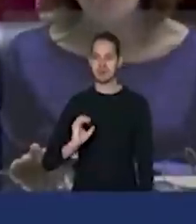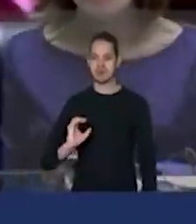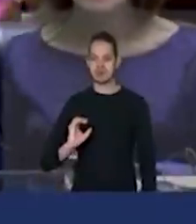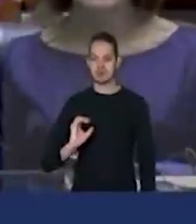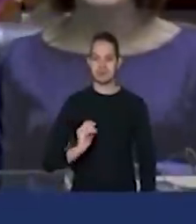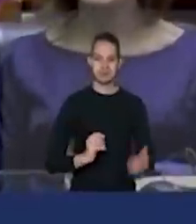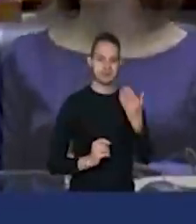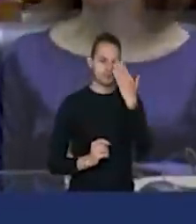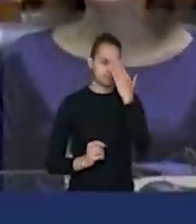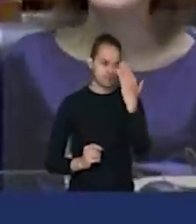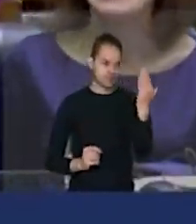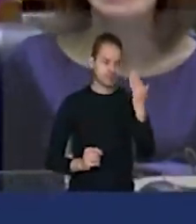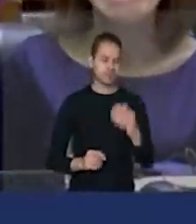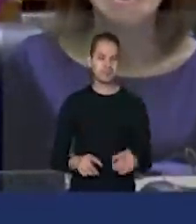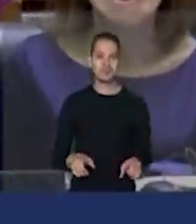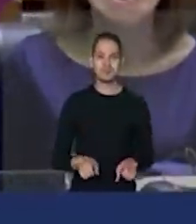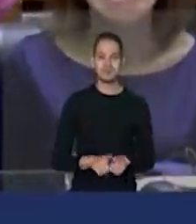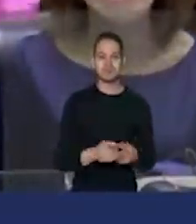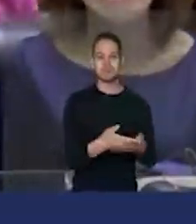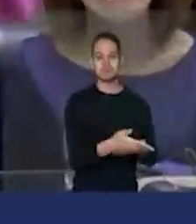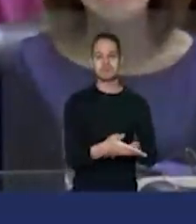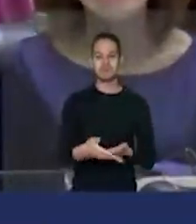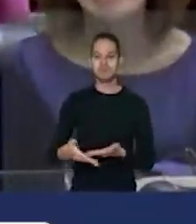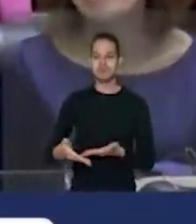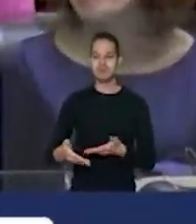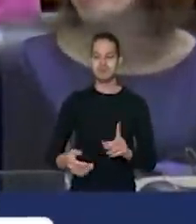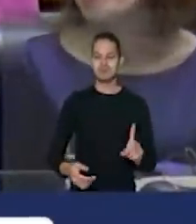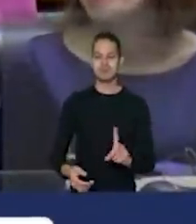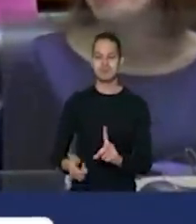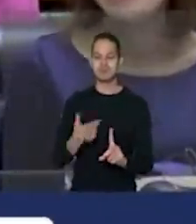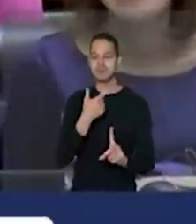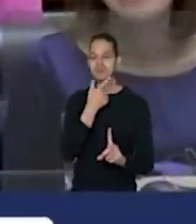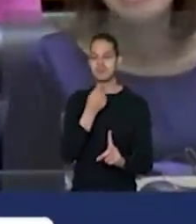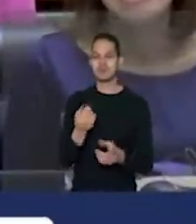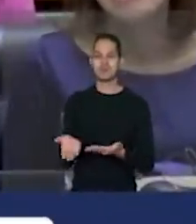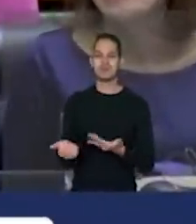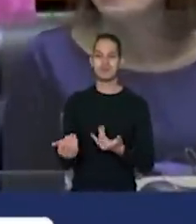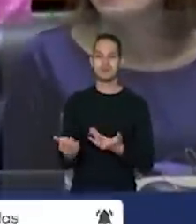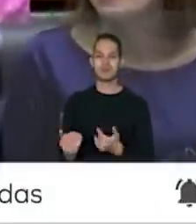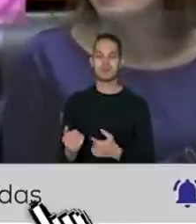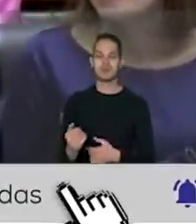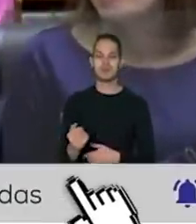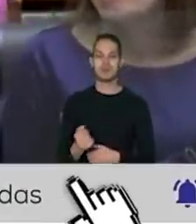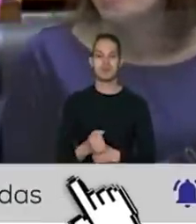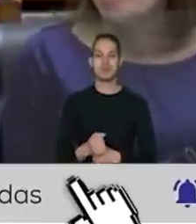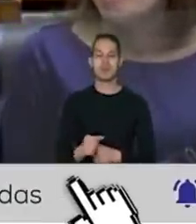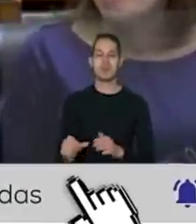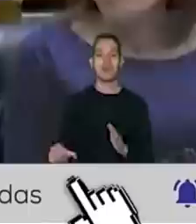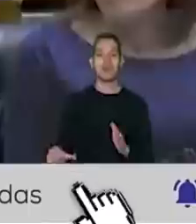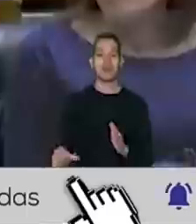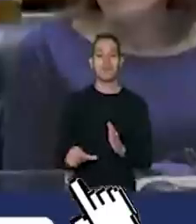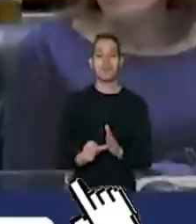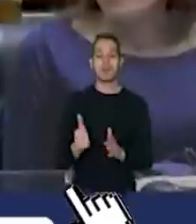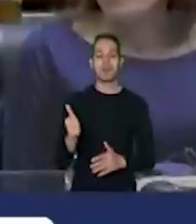Eu quero convidar aqui o nosso jovem o vice primeiro